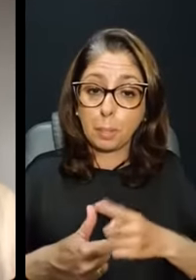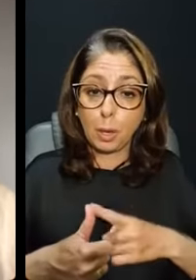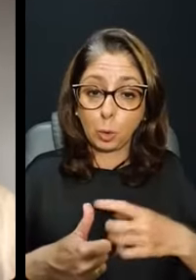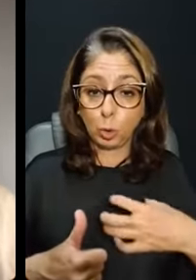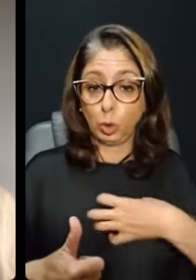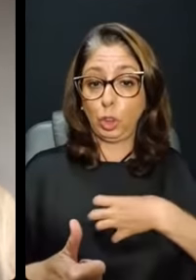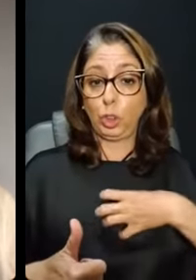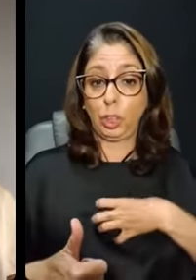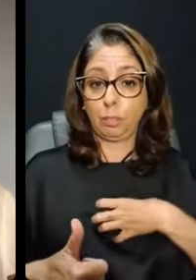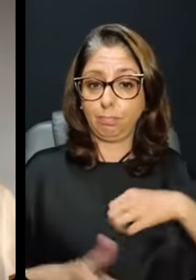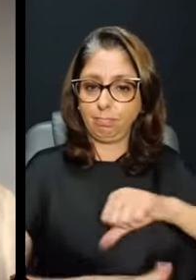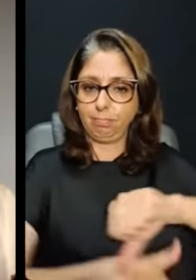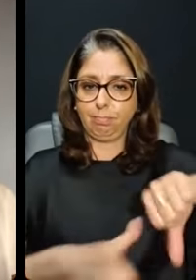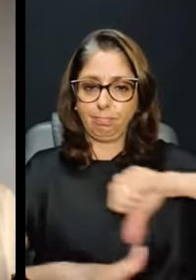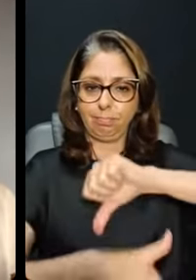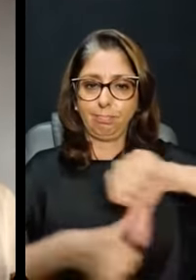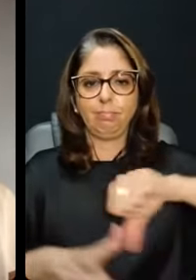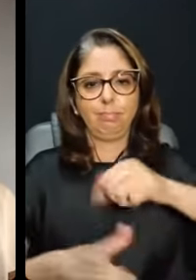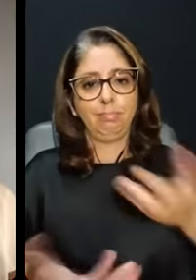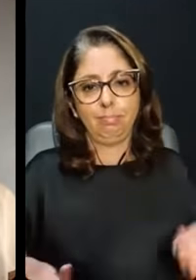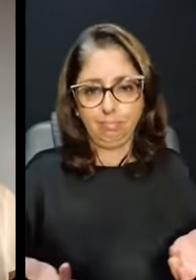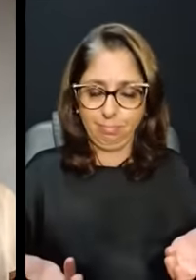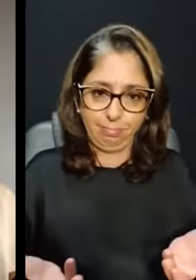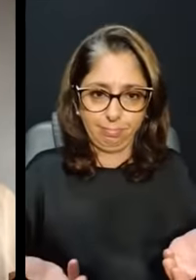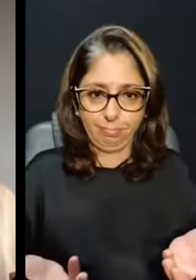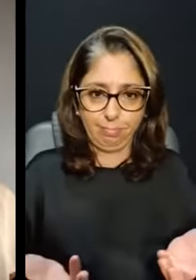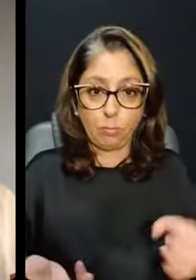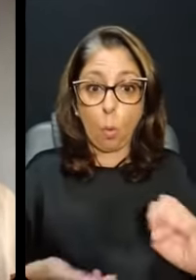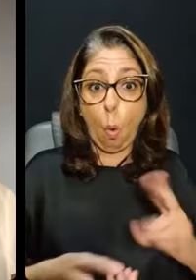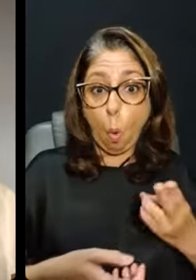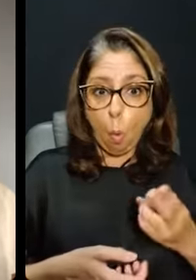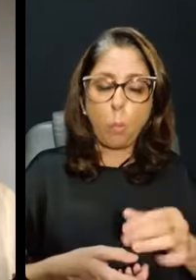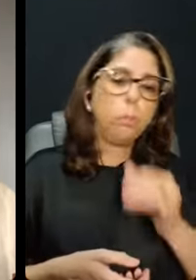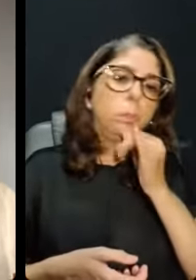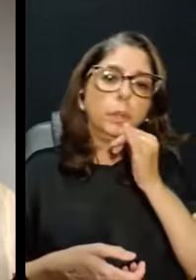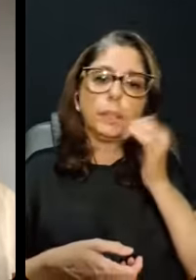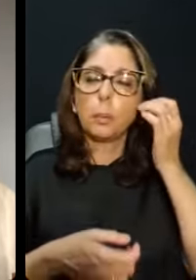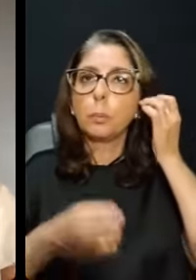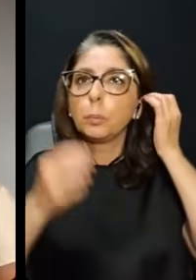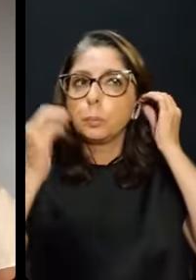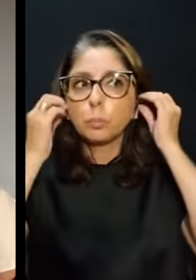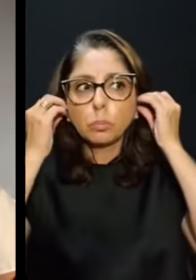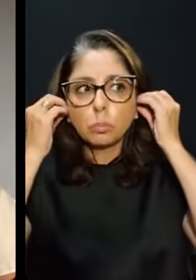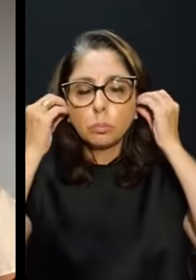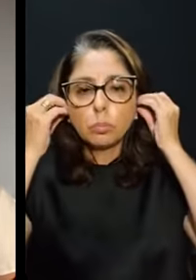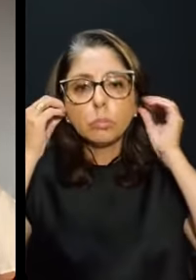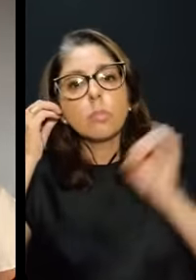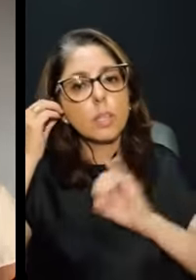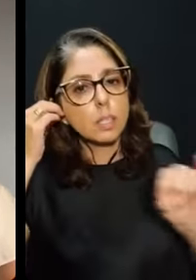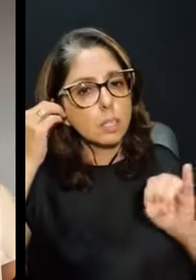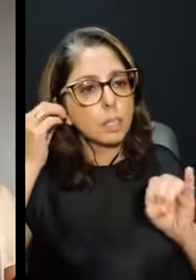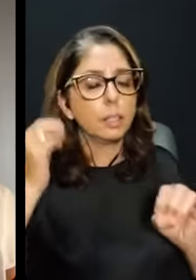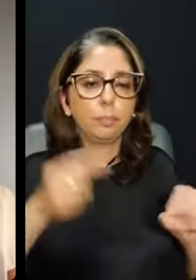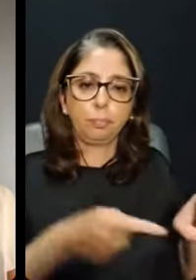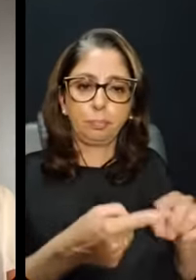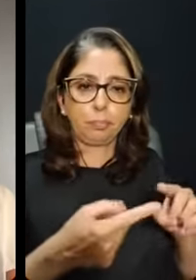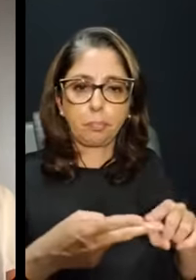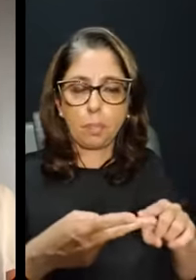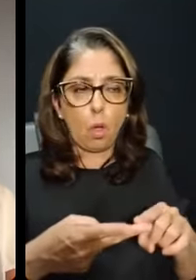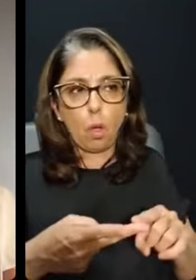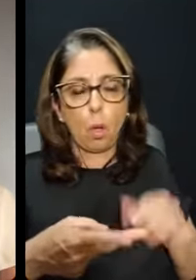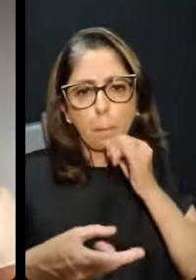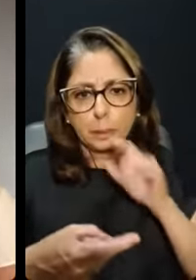aquela pessoa que está naquele cargo e tomando decisões, ela nunca pensou que uma pessoa com deficiência pudesse chegar a um